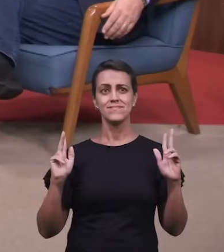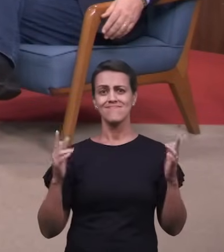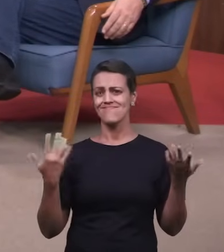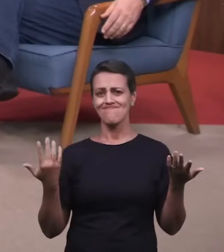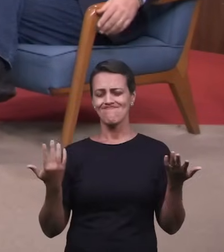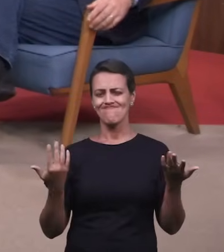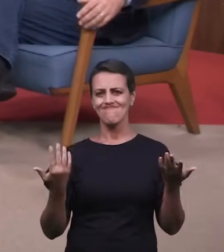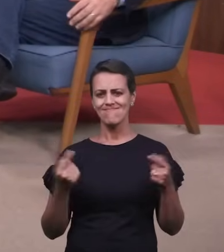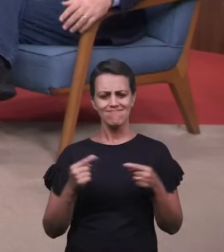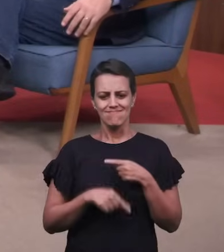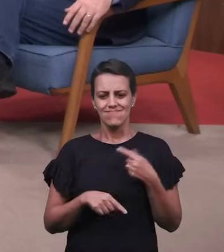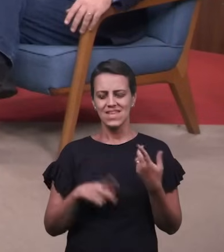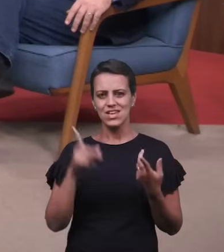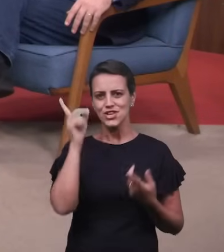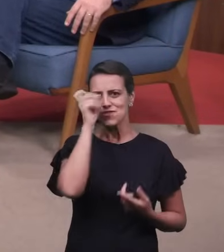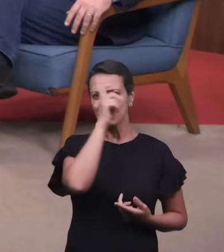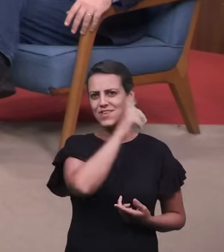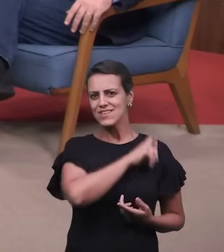Tudo. Esse é o problema,